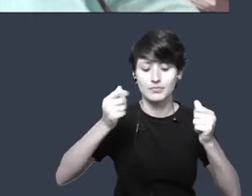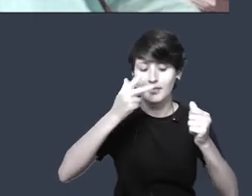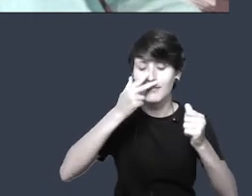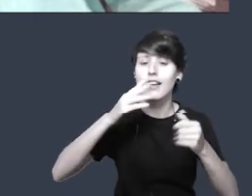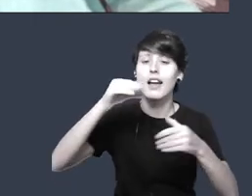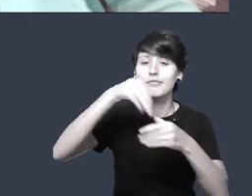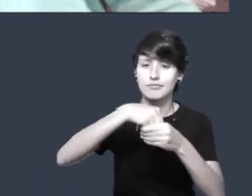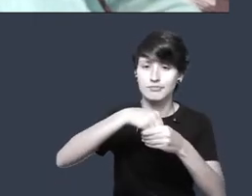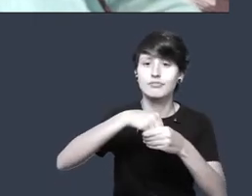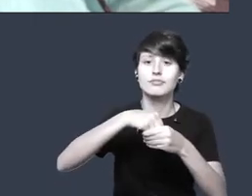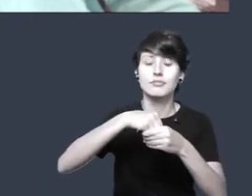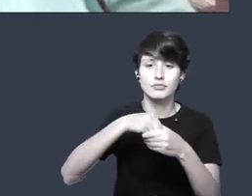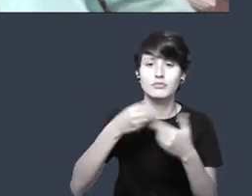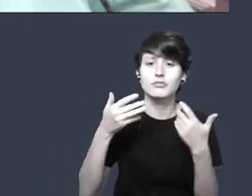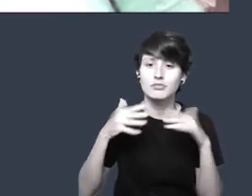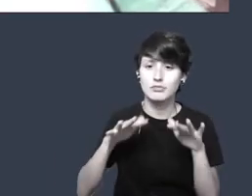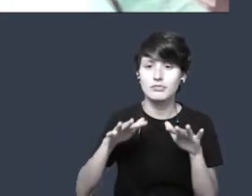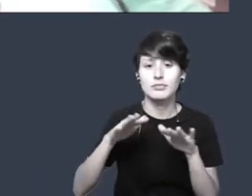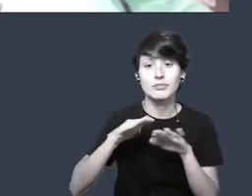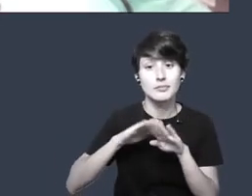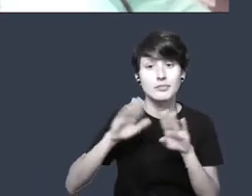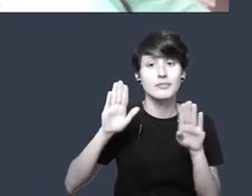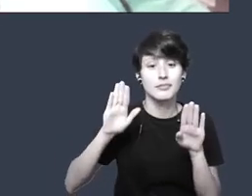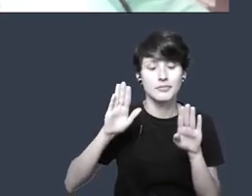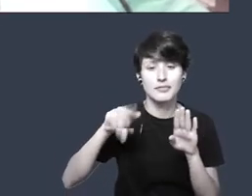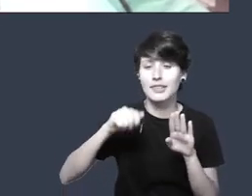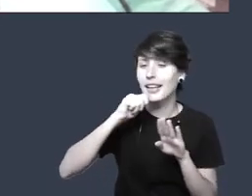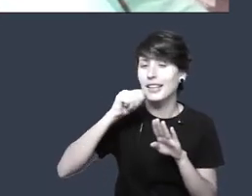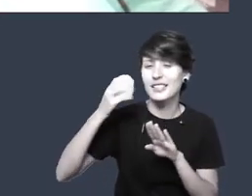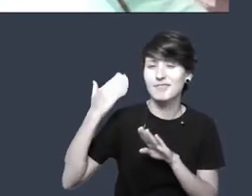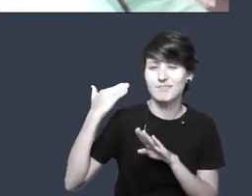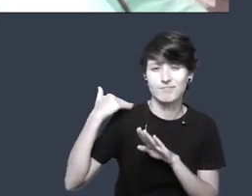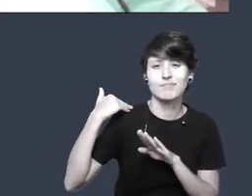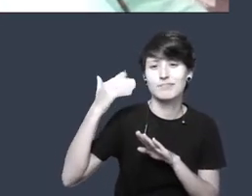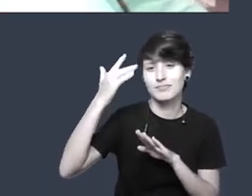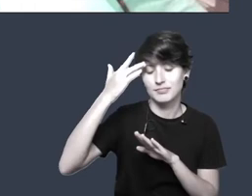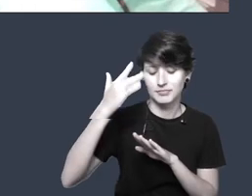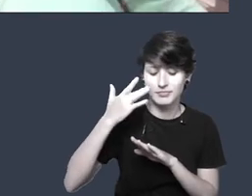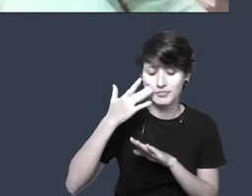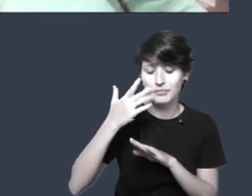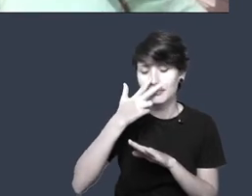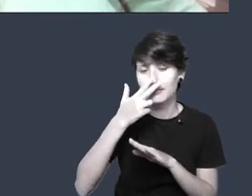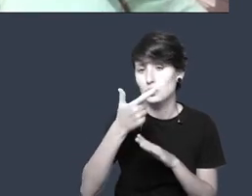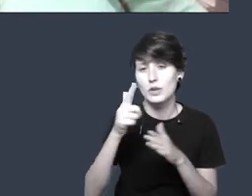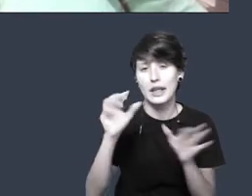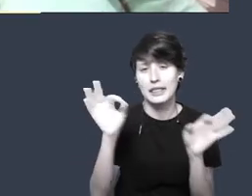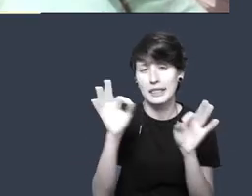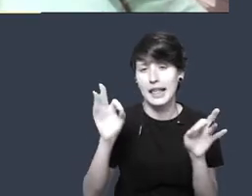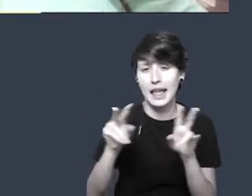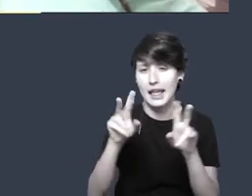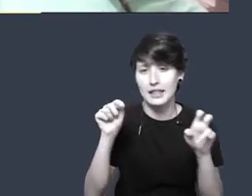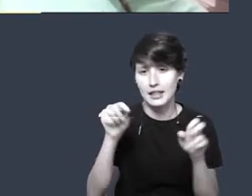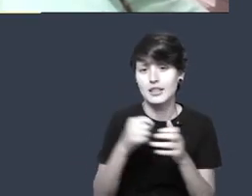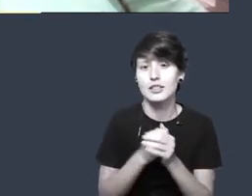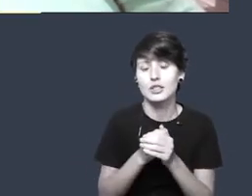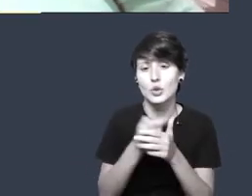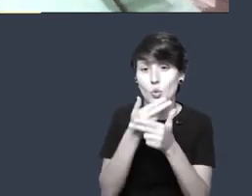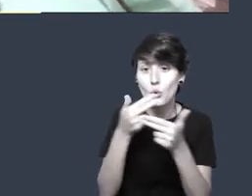incluídas, né? Mas ainda está muito atrás, não tem quase nada em relação a isso. São coisas novas,